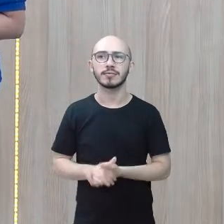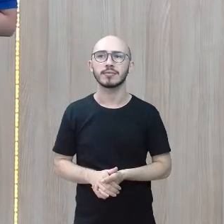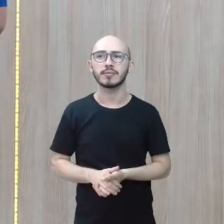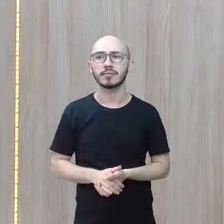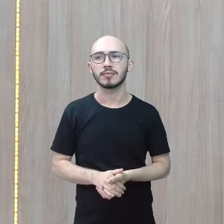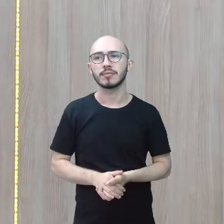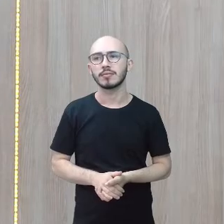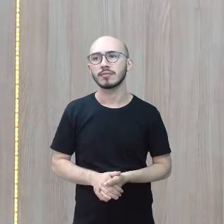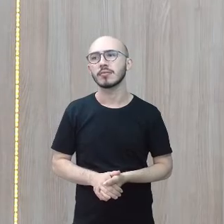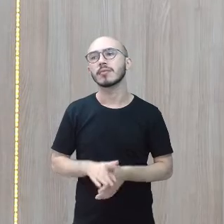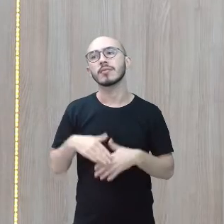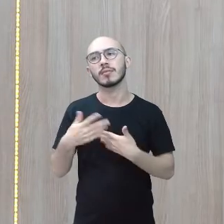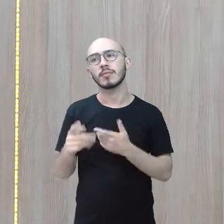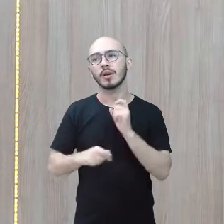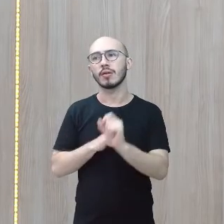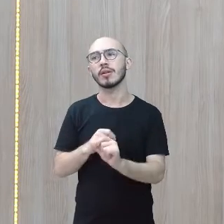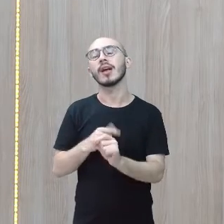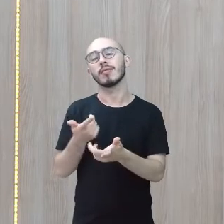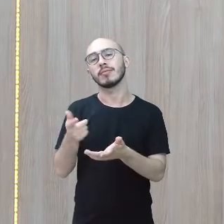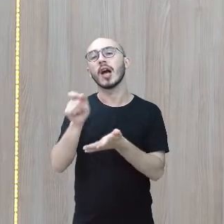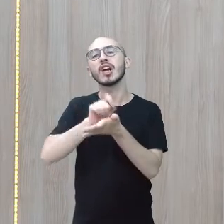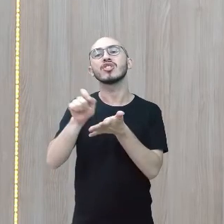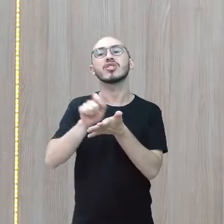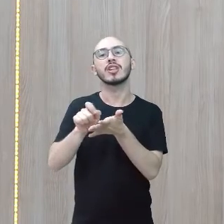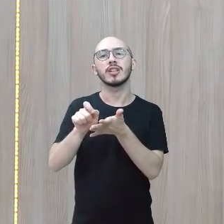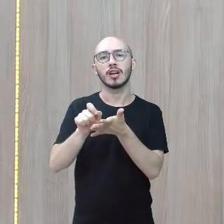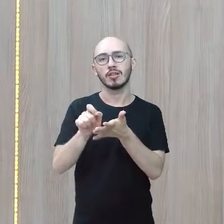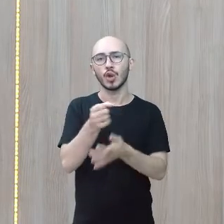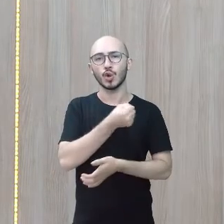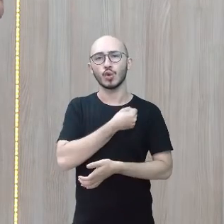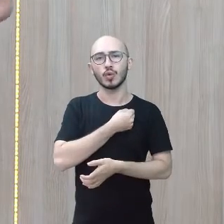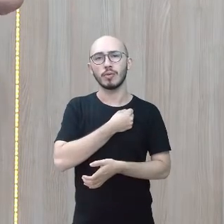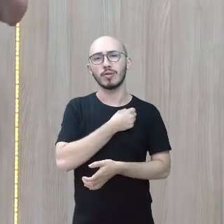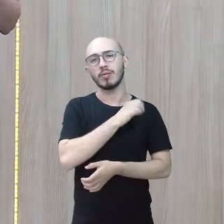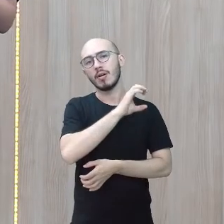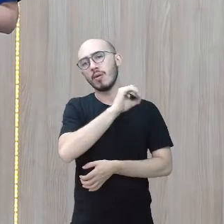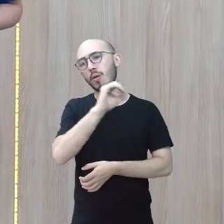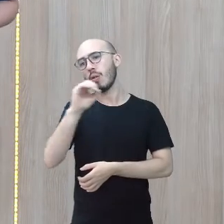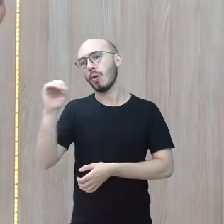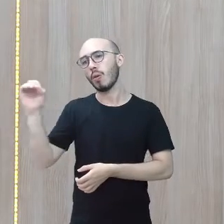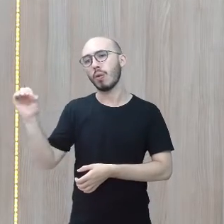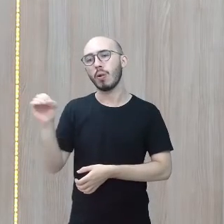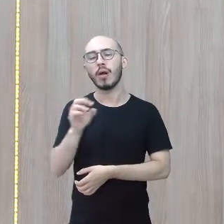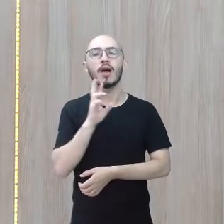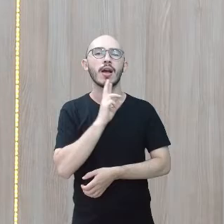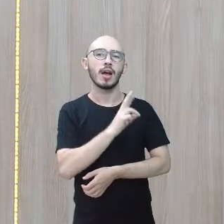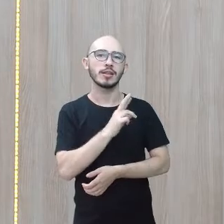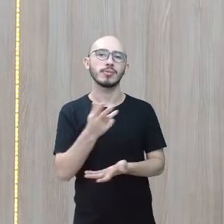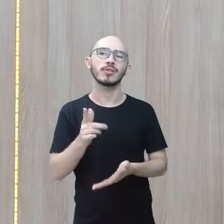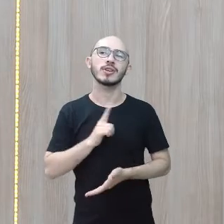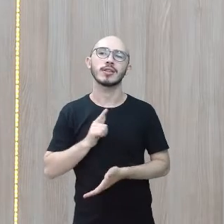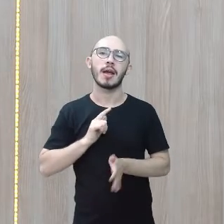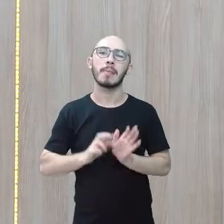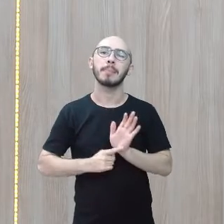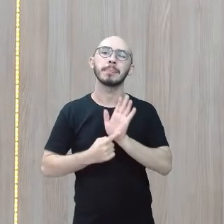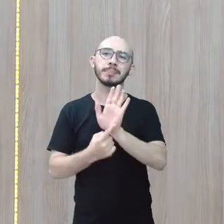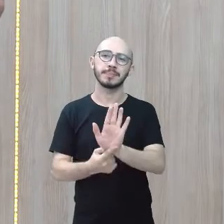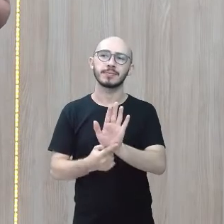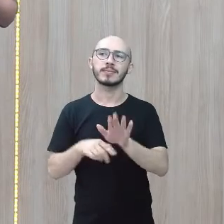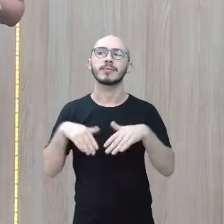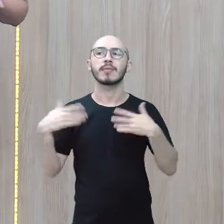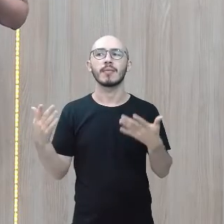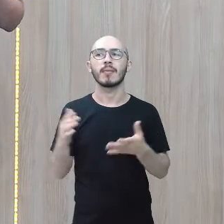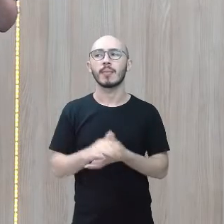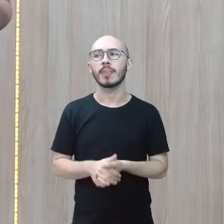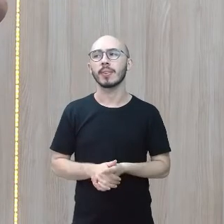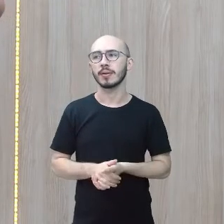minha potência seria a escrita desse número grandão, né? Seria, de fato, o resultado para apresentar isso aí. E dizia-se